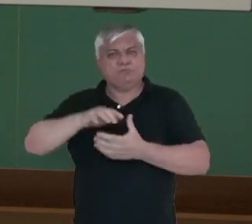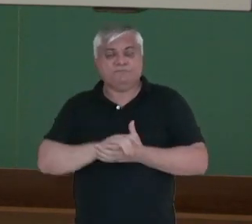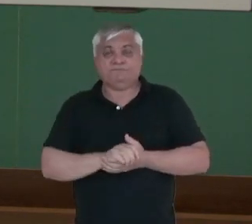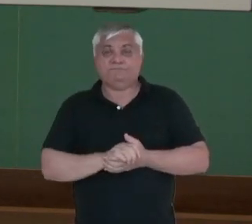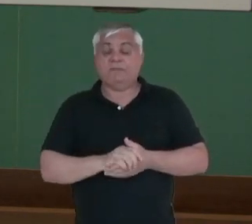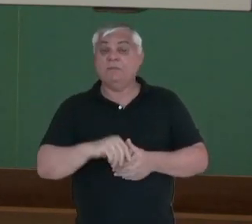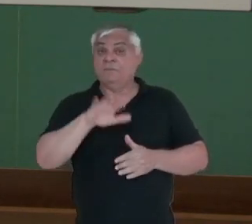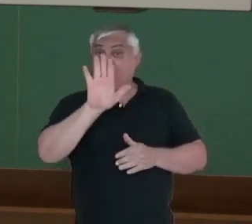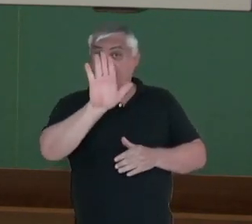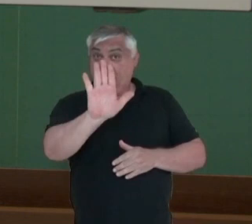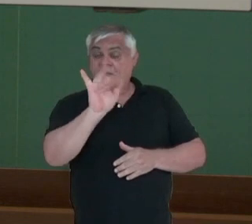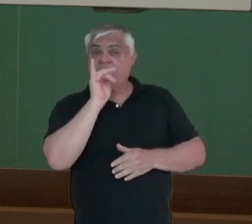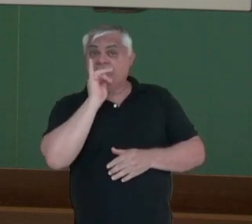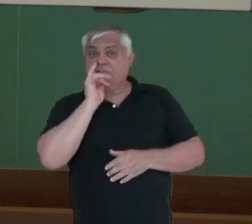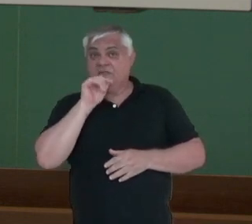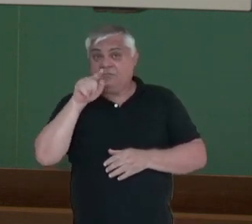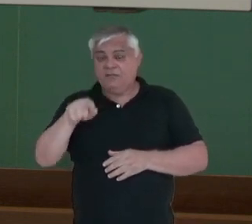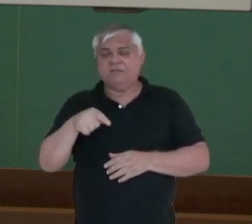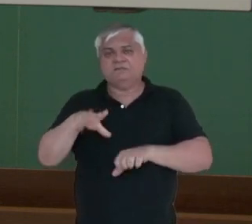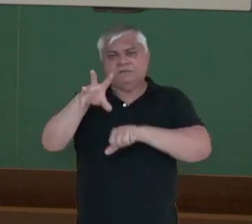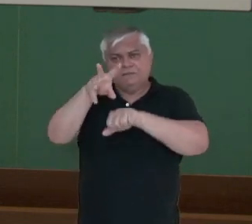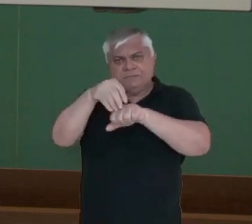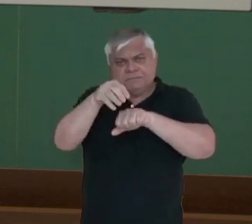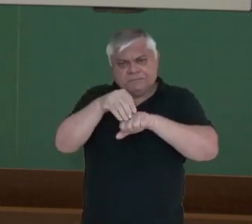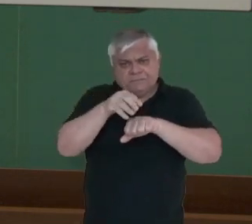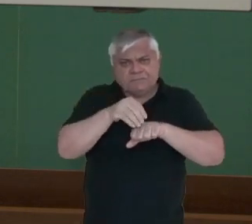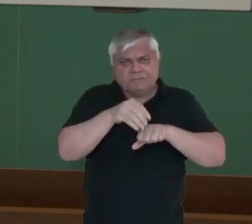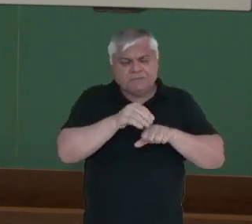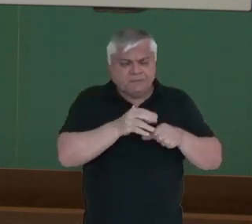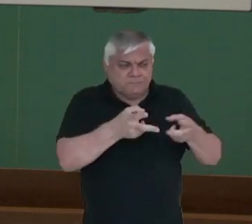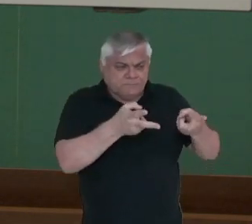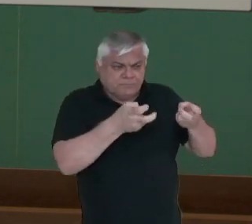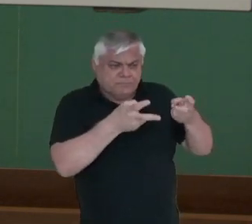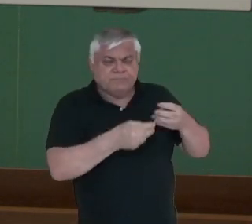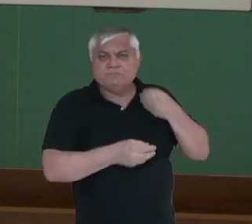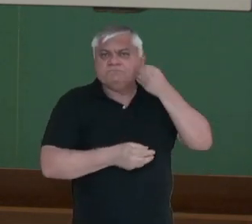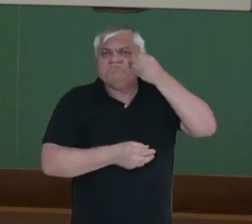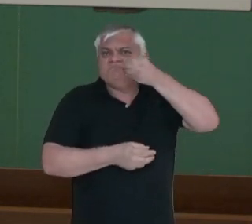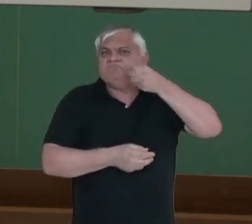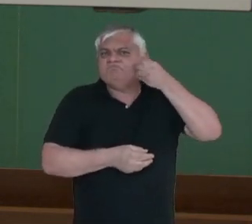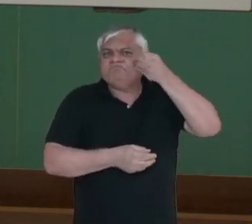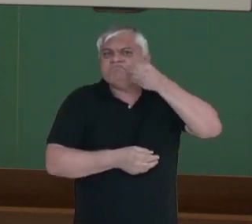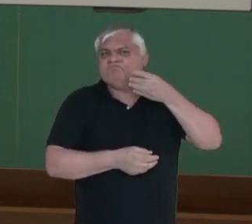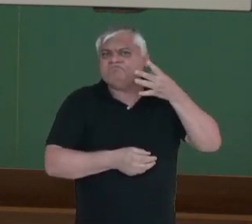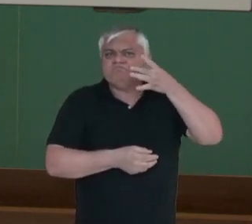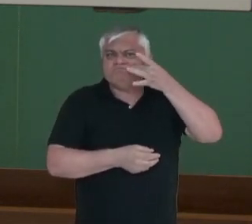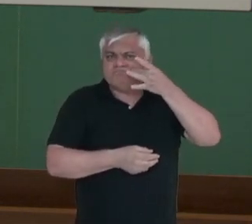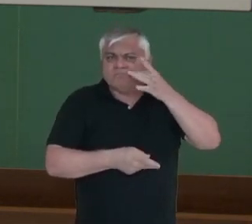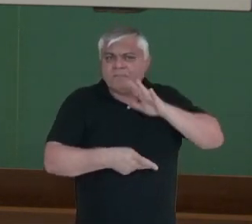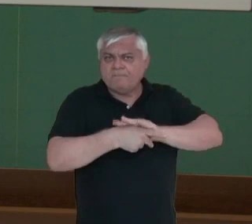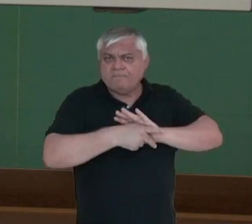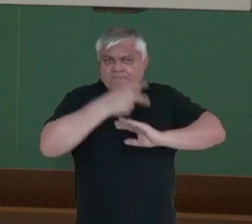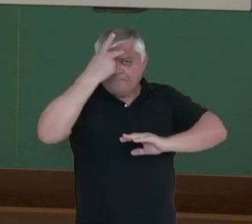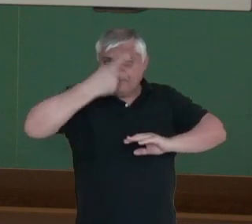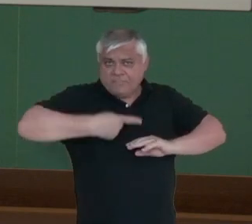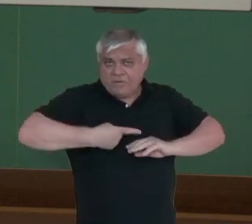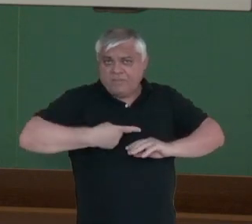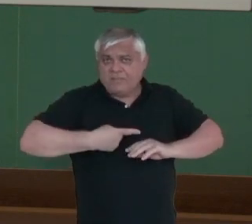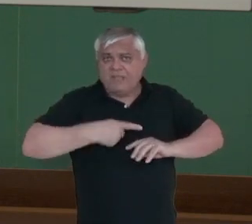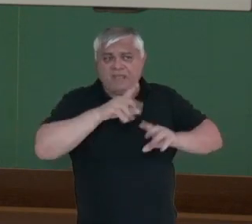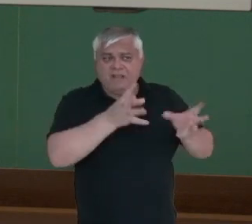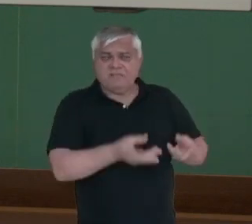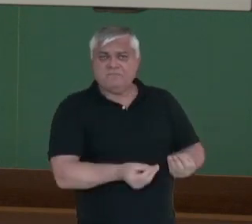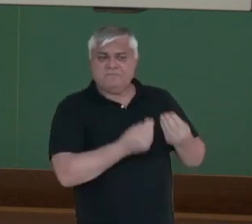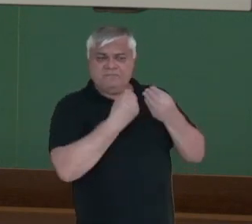Embora, mesmo este conhecimento, a partir de uma experiência particular, não nos traz,